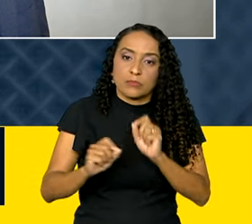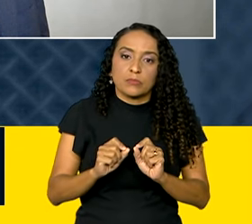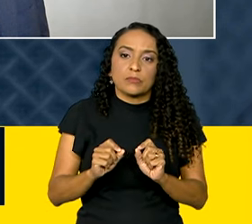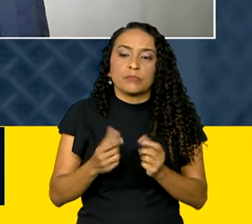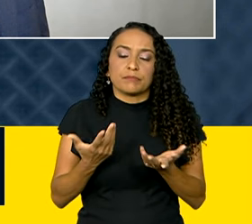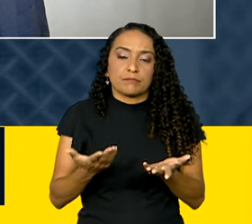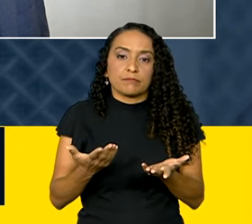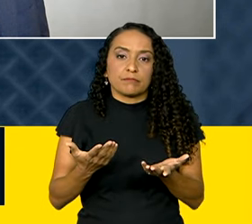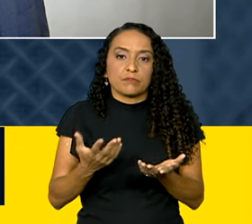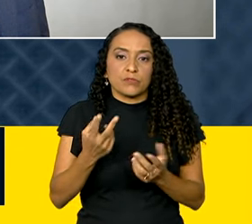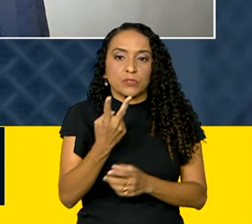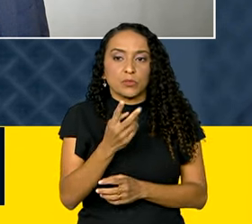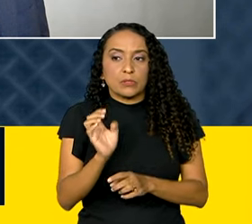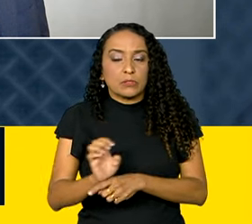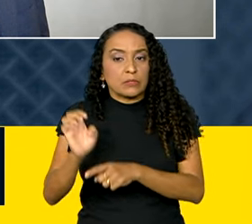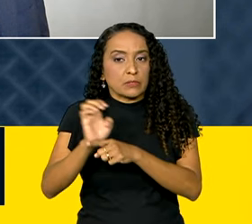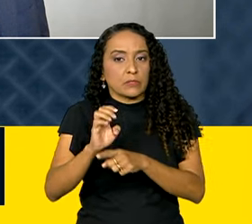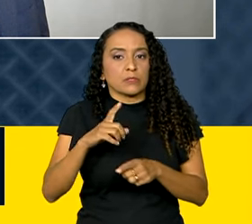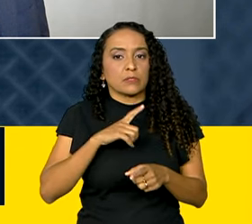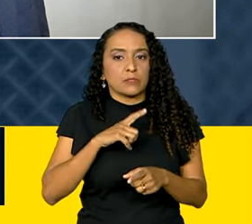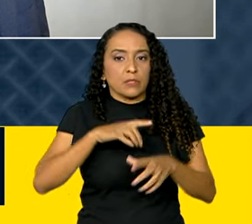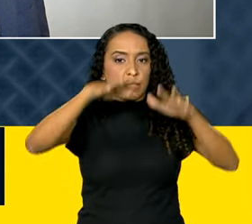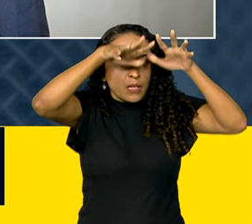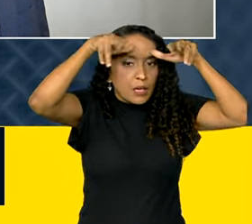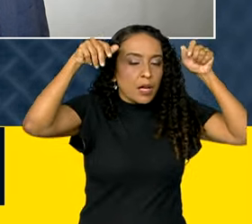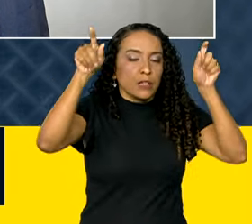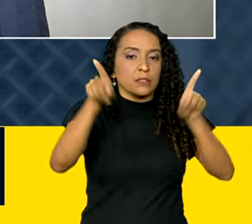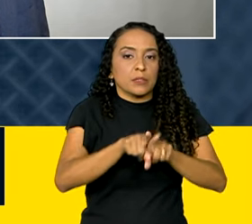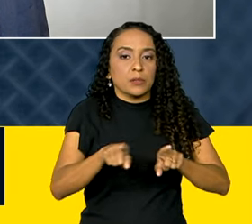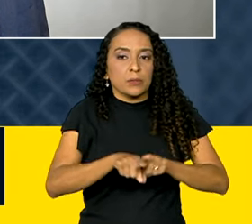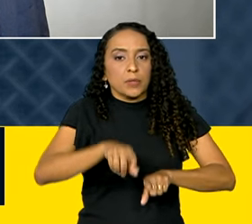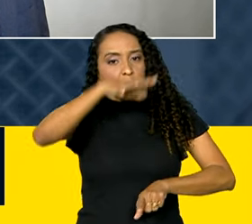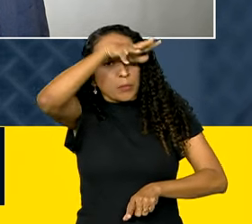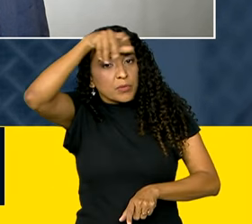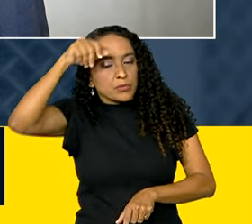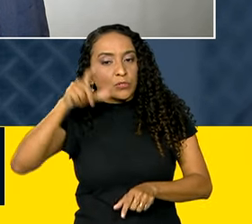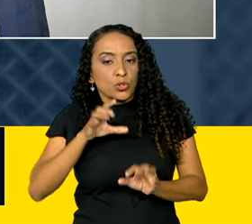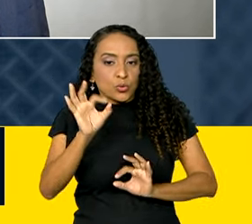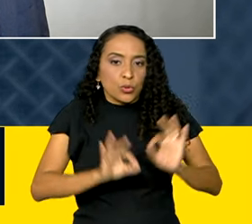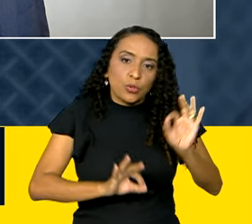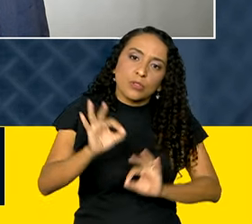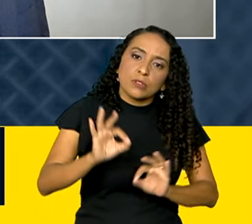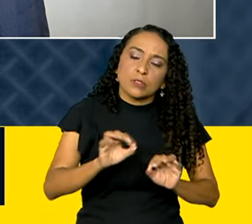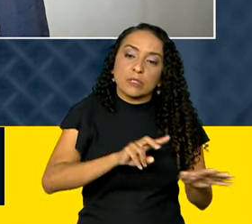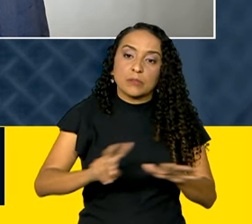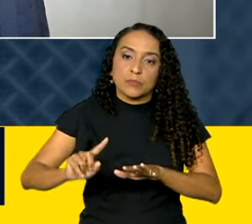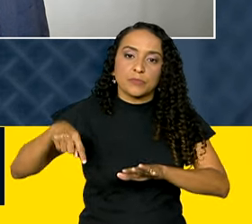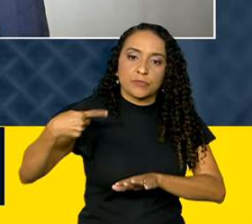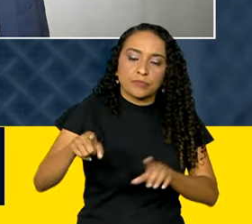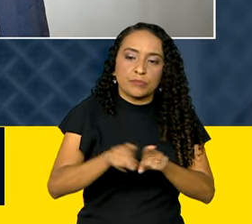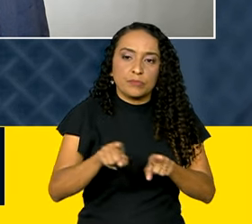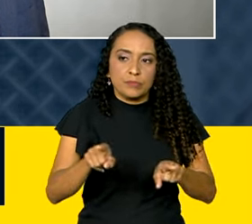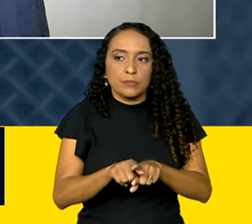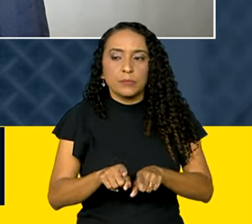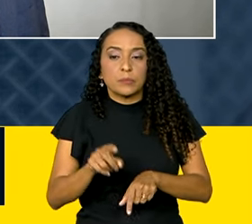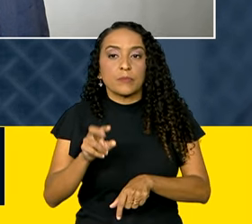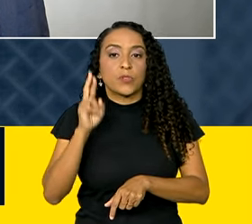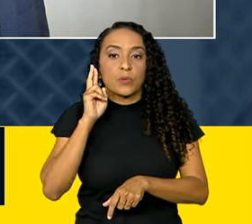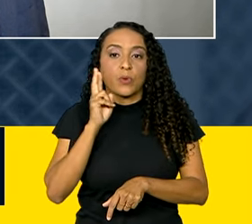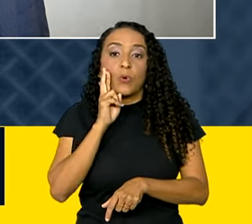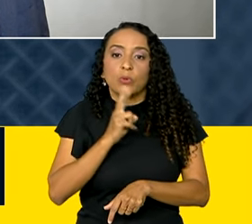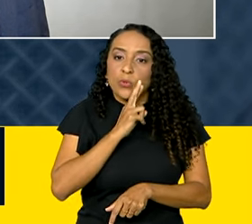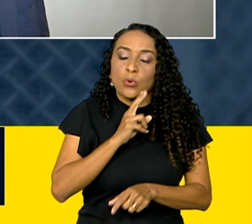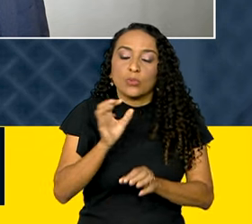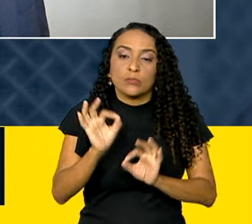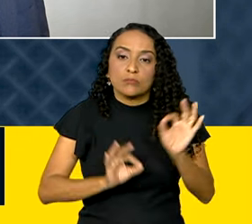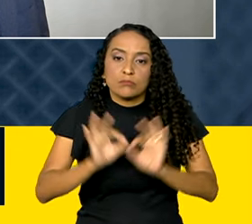desses dois estados que visitei, Acre e Amazonas. Estamos organizando uma visita para a próxima semana em Rondônia, para a gente organizar